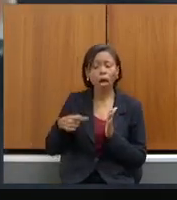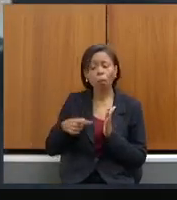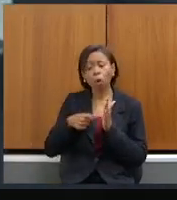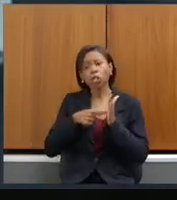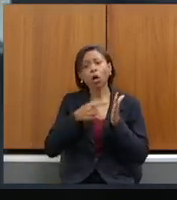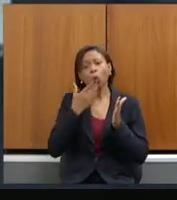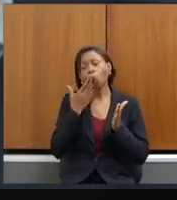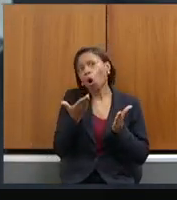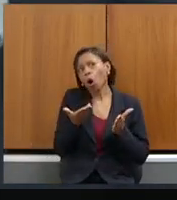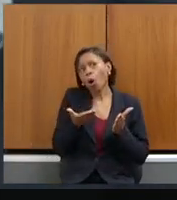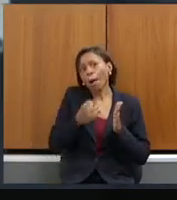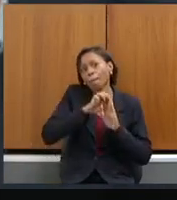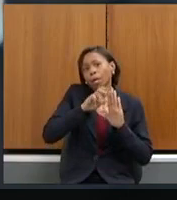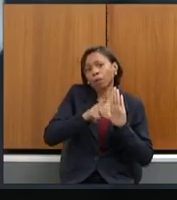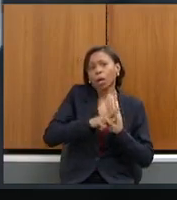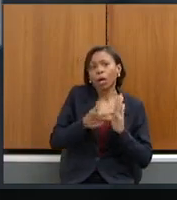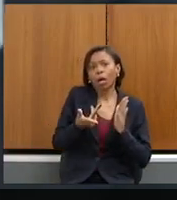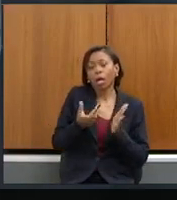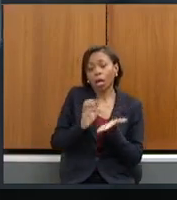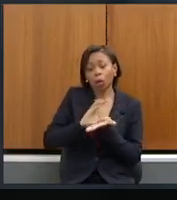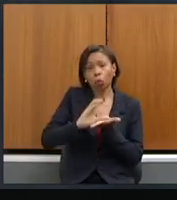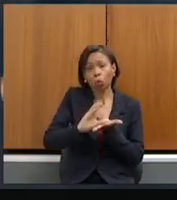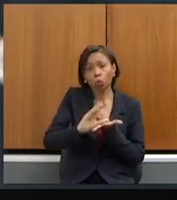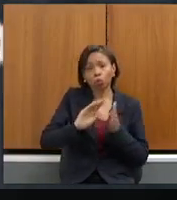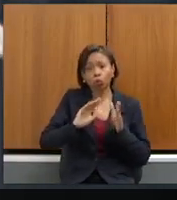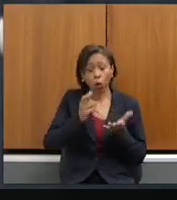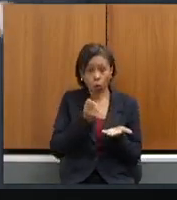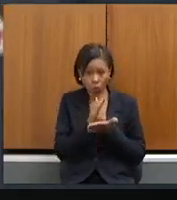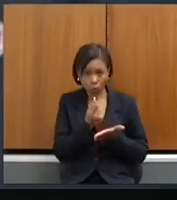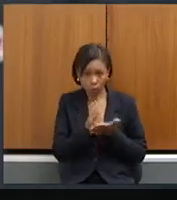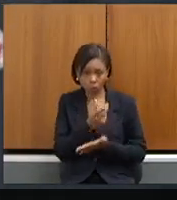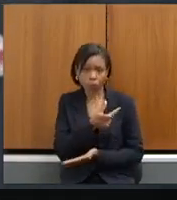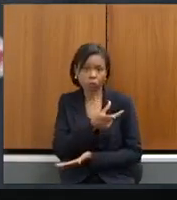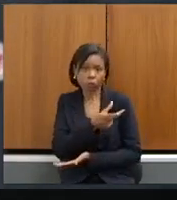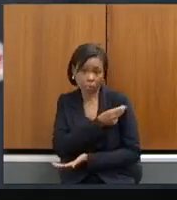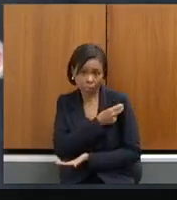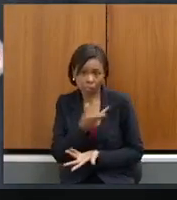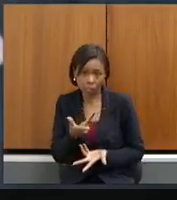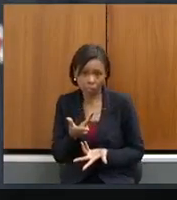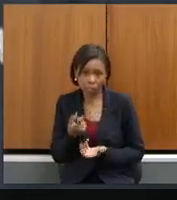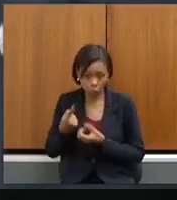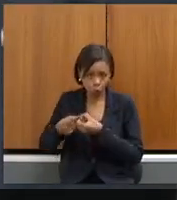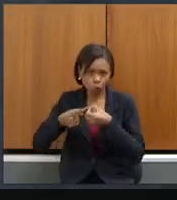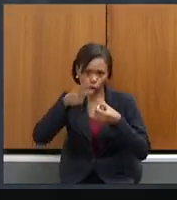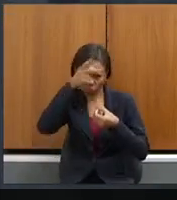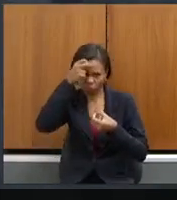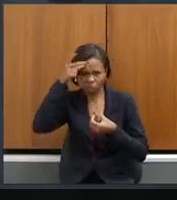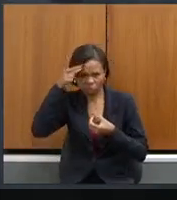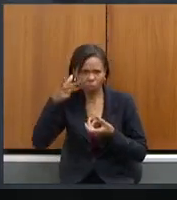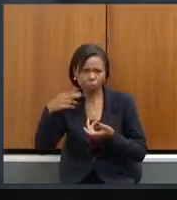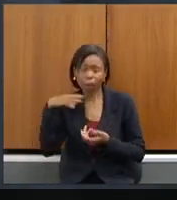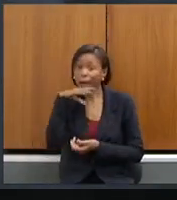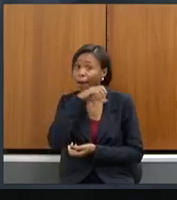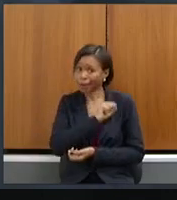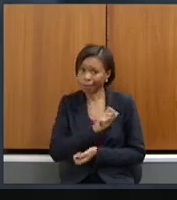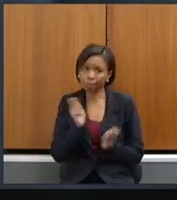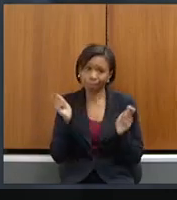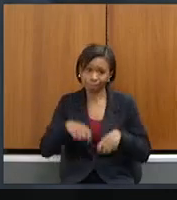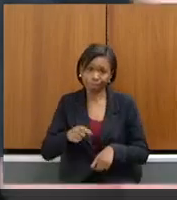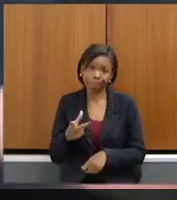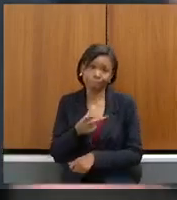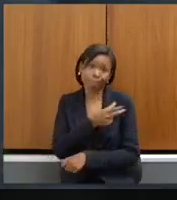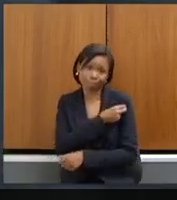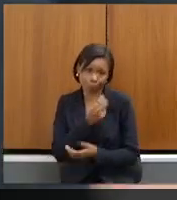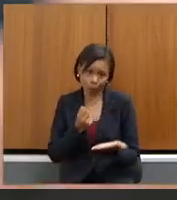e recursos para aquisição de vacinas pelos municípios no sentido de acelerar chegado nessa próxima